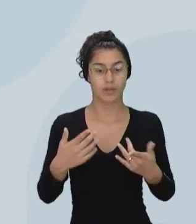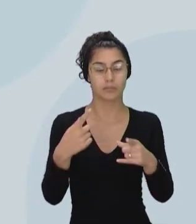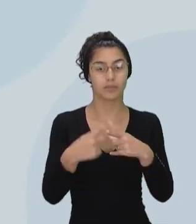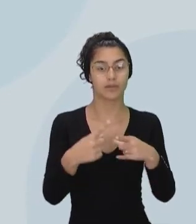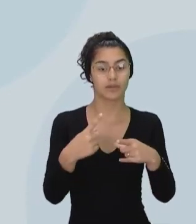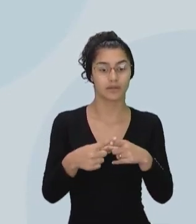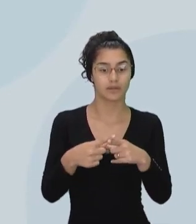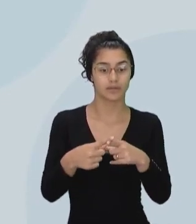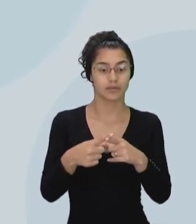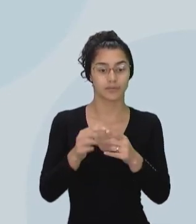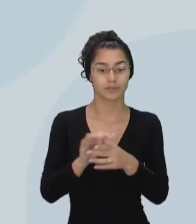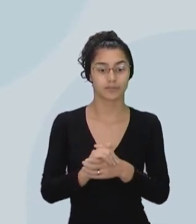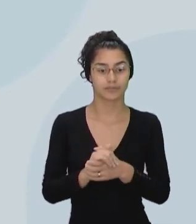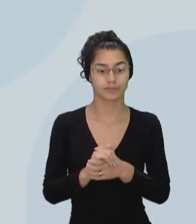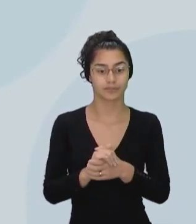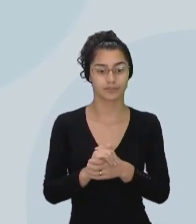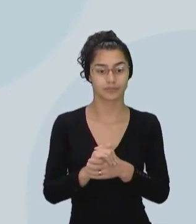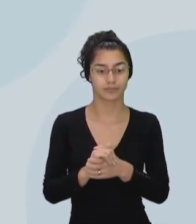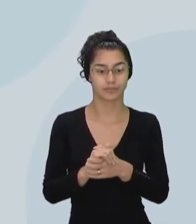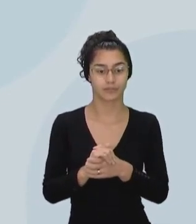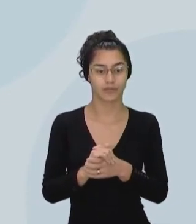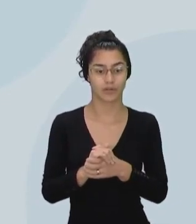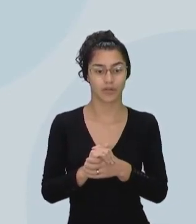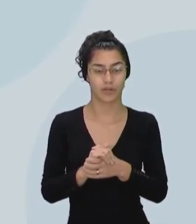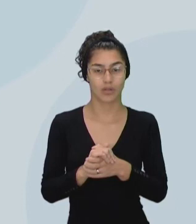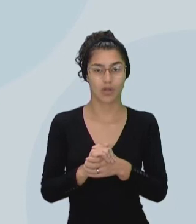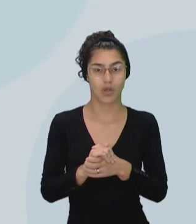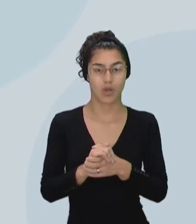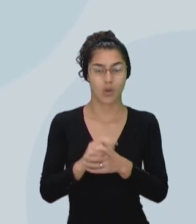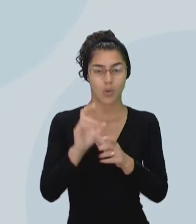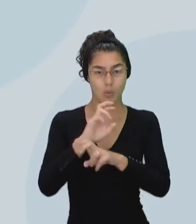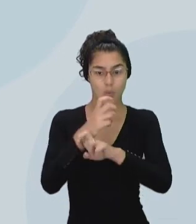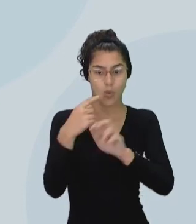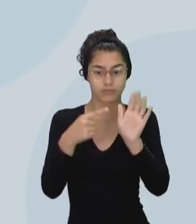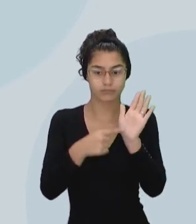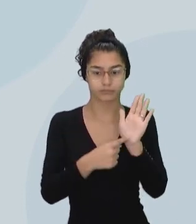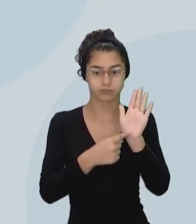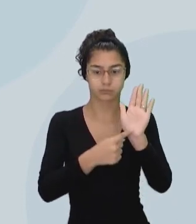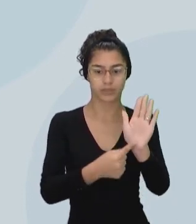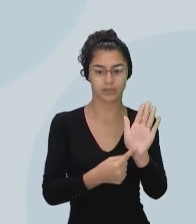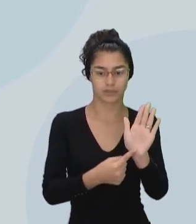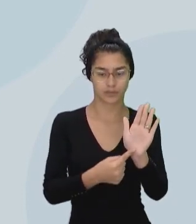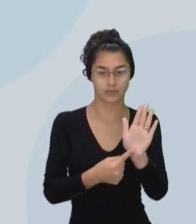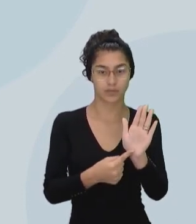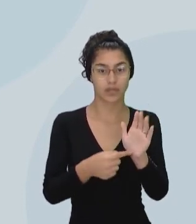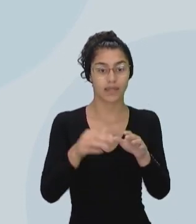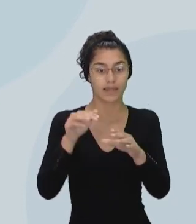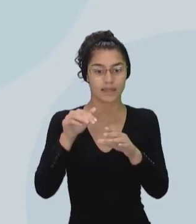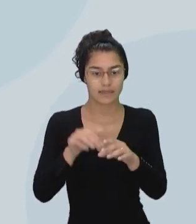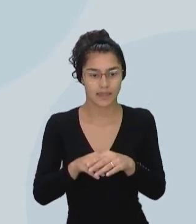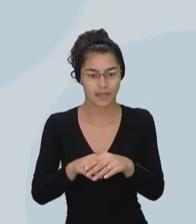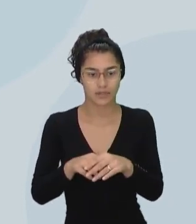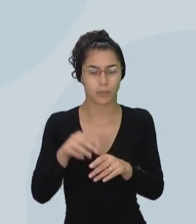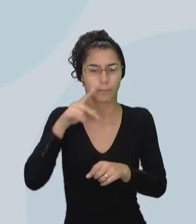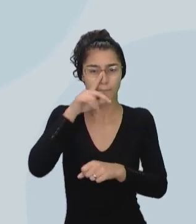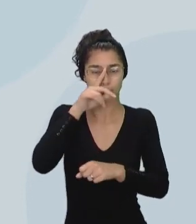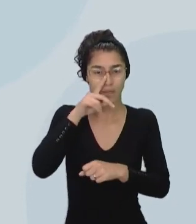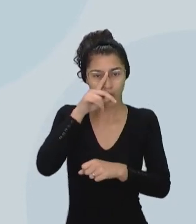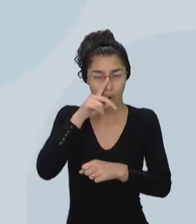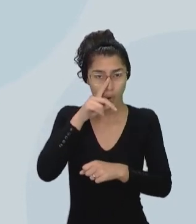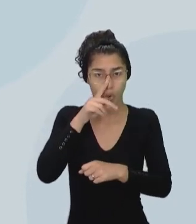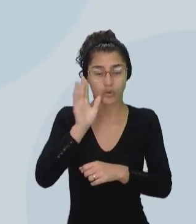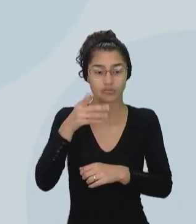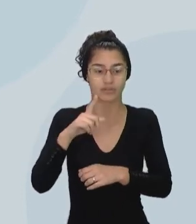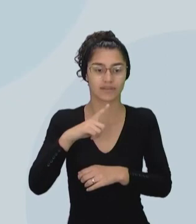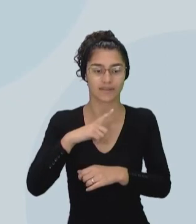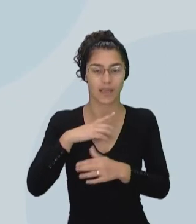isso, olha só aqui, né, os ossos aparecendo, né? Então, dentro aí de um quadro grave de desnutrição, eu tenho aí,